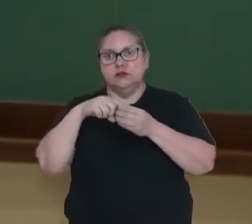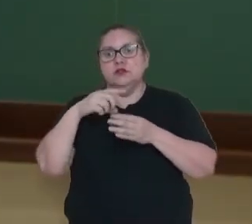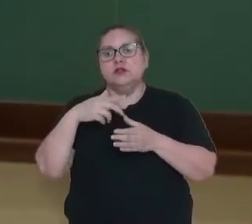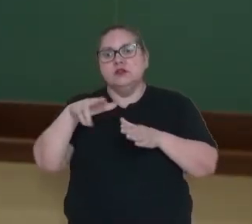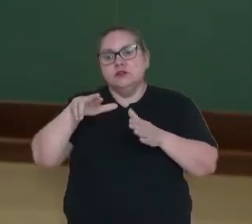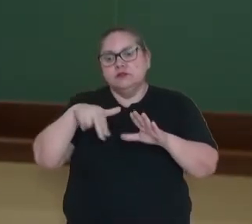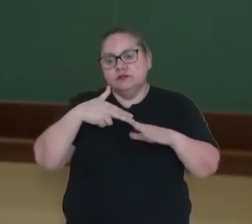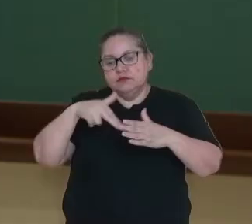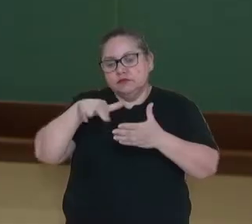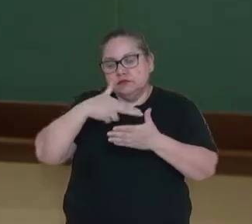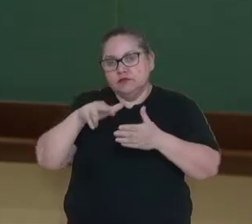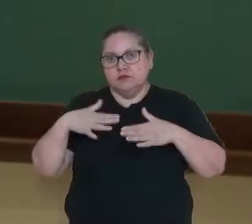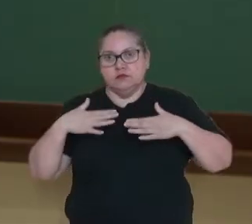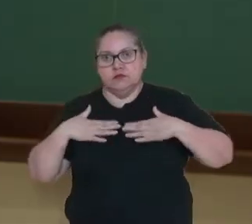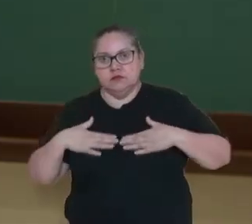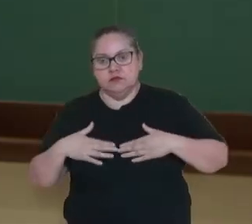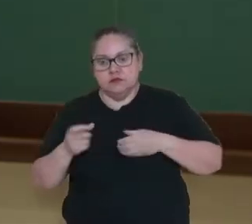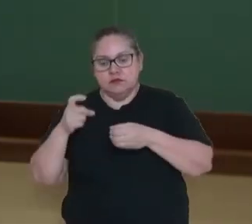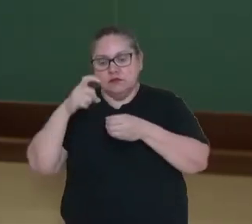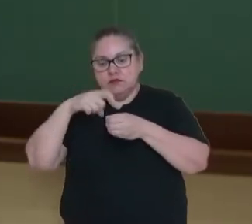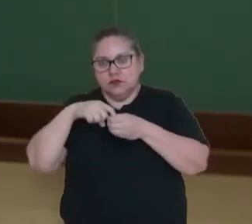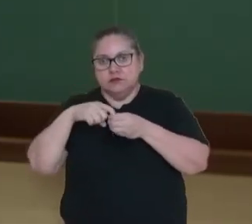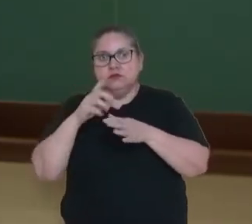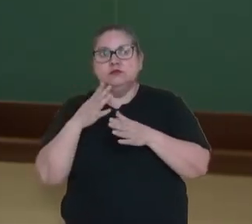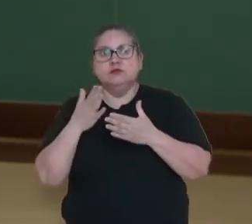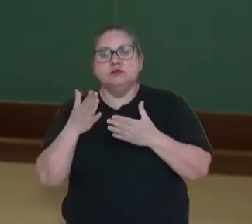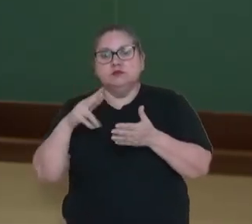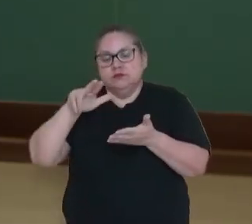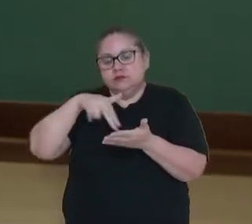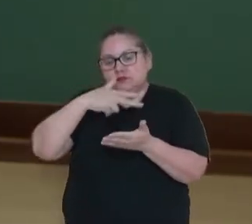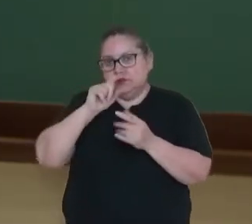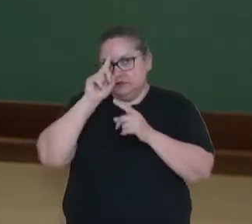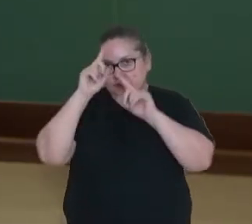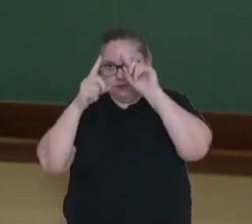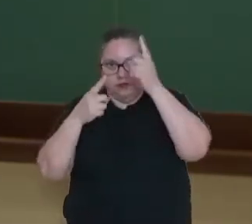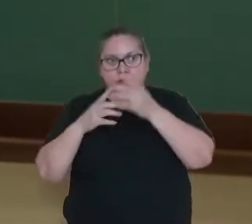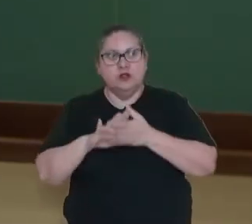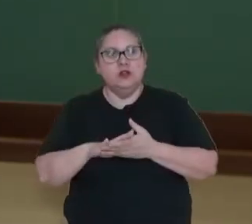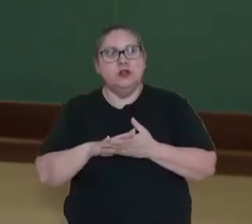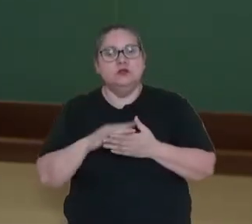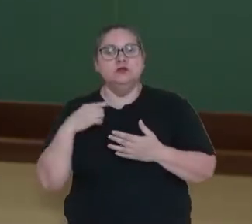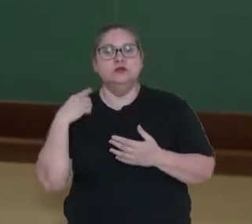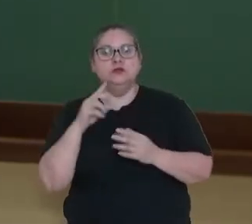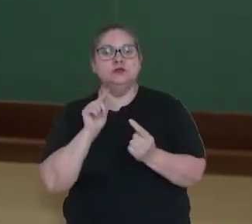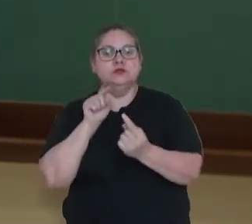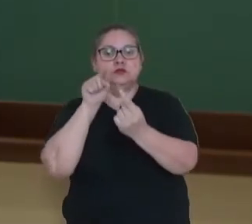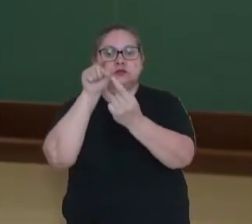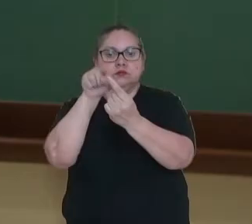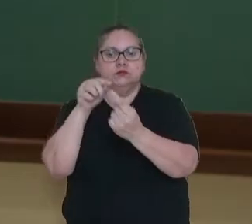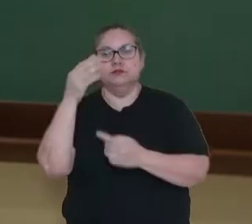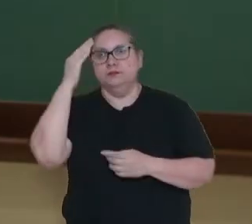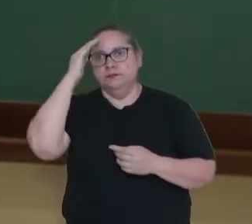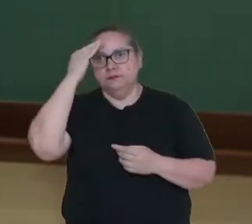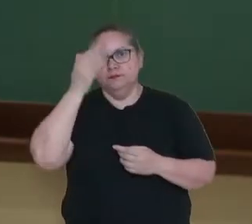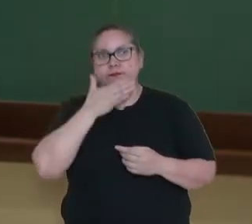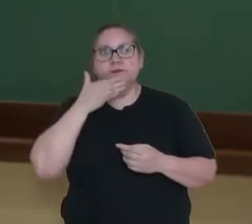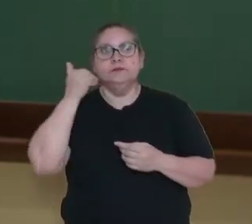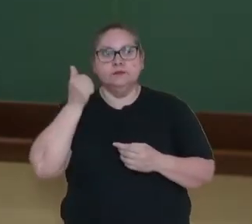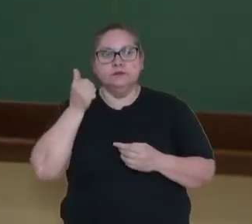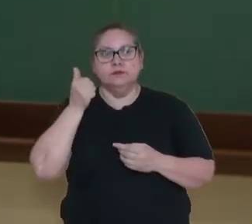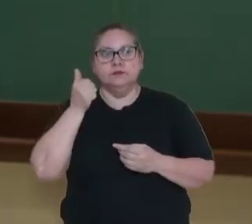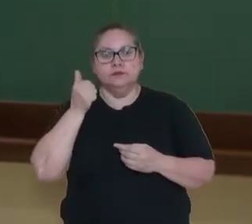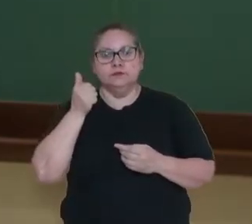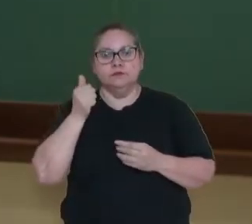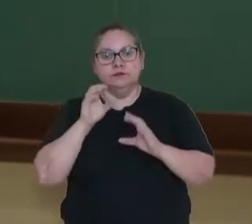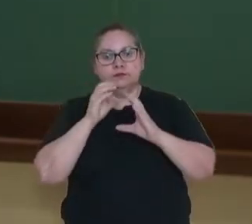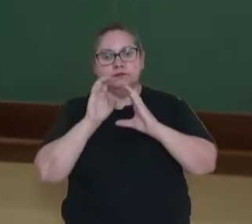expressão corporal dentro da nossa proposta de danças criativas. Então, o nosso objetivo é entender melhor esse